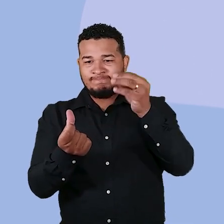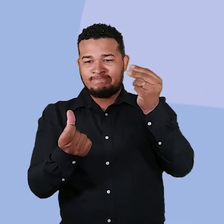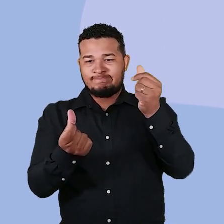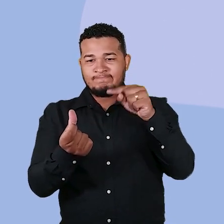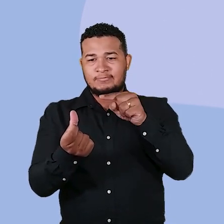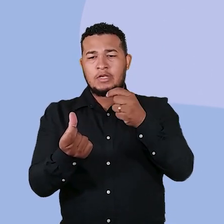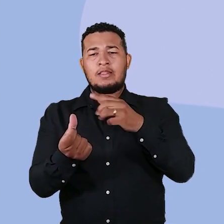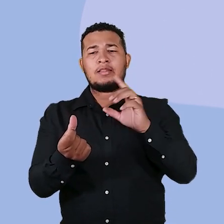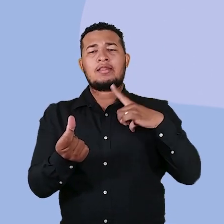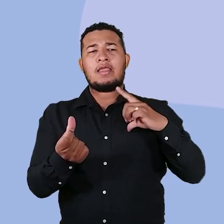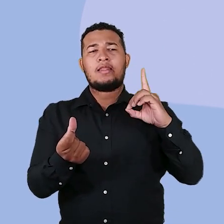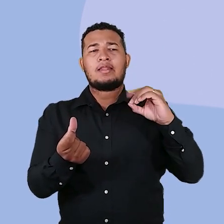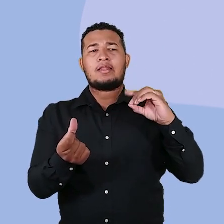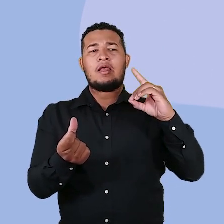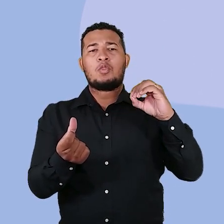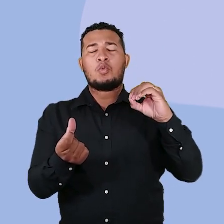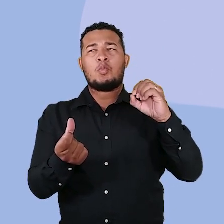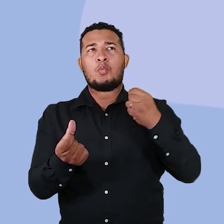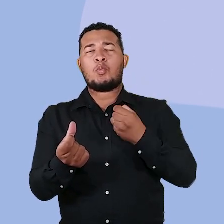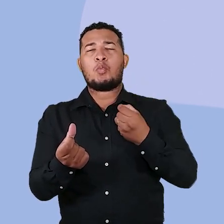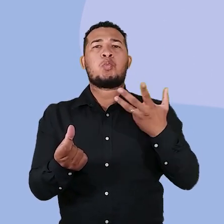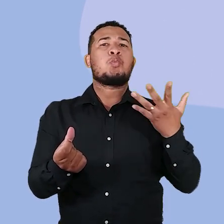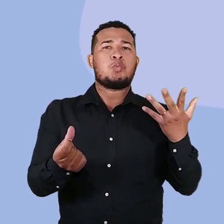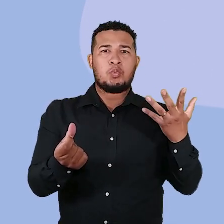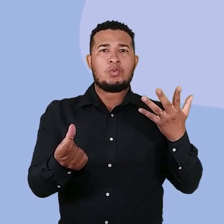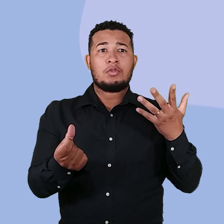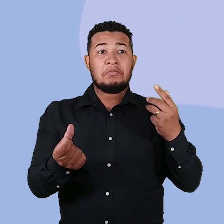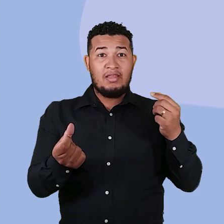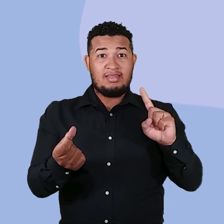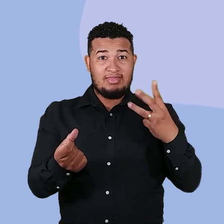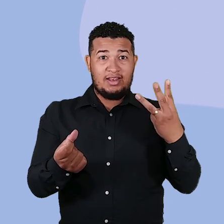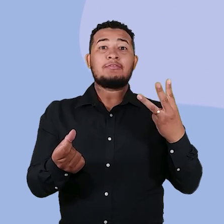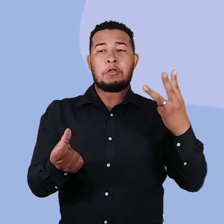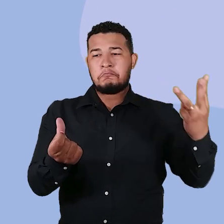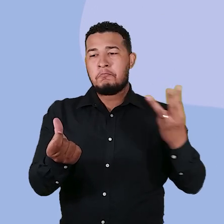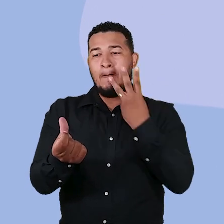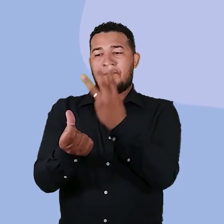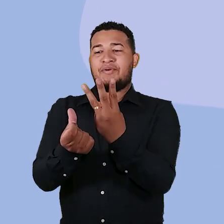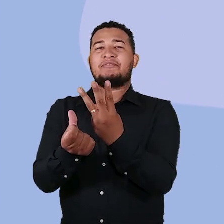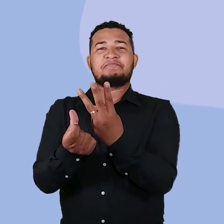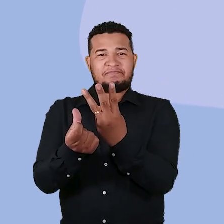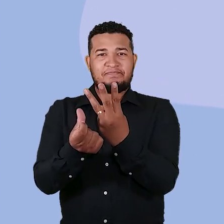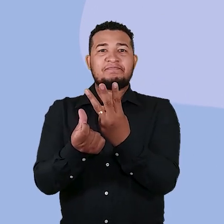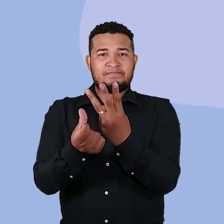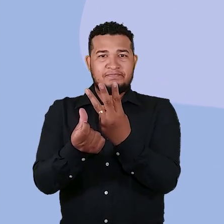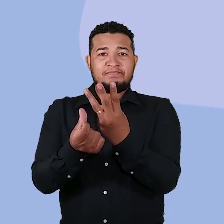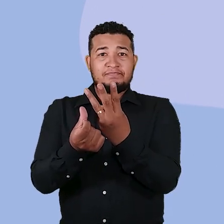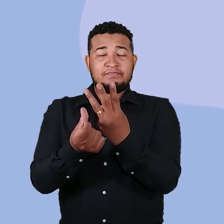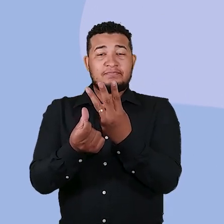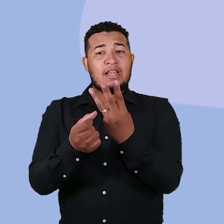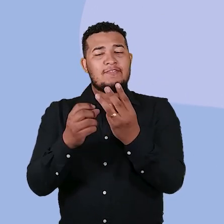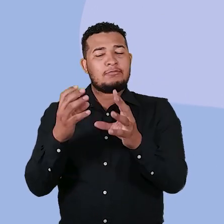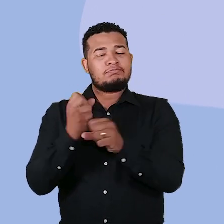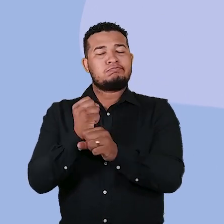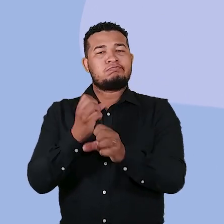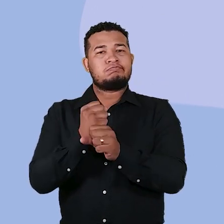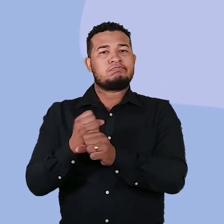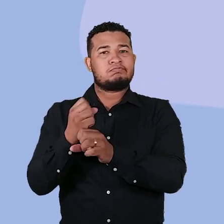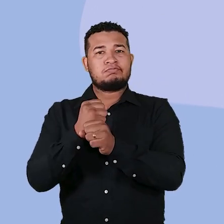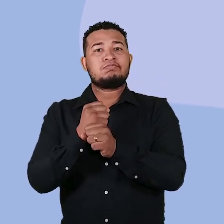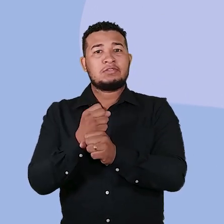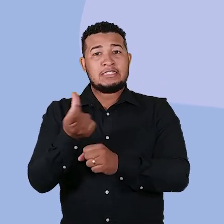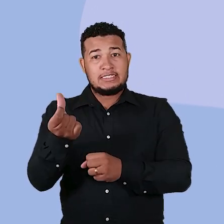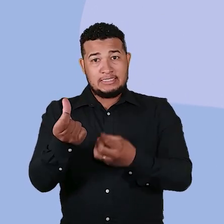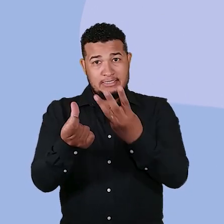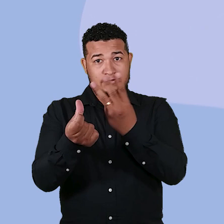lil wayne você pode colocar o número ali sobre escrito o expoente como três porque são três lados então